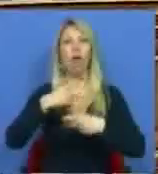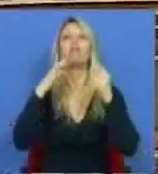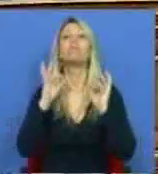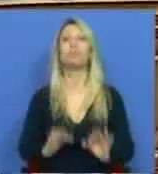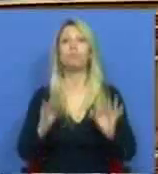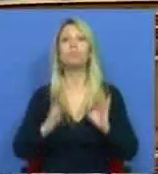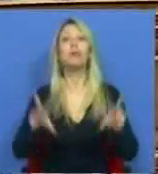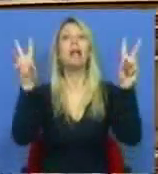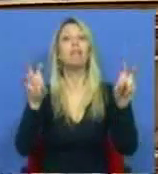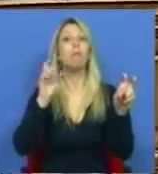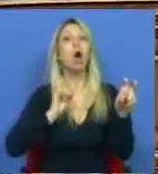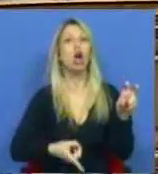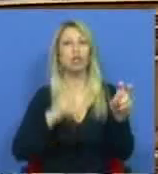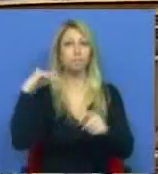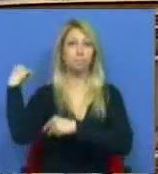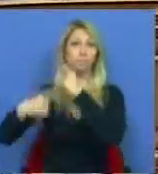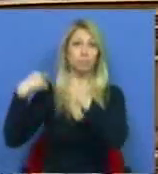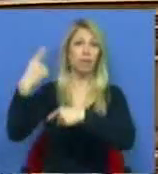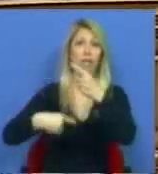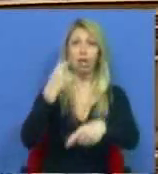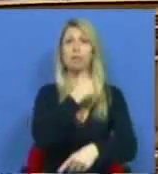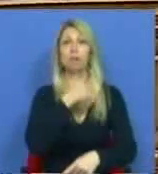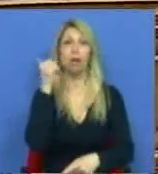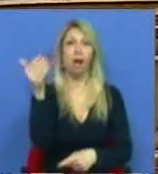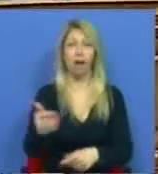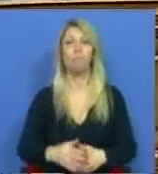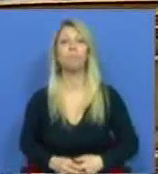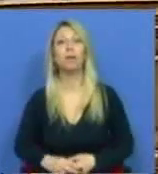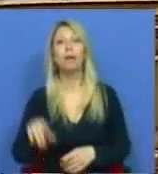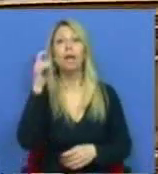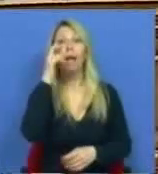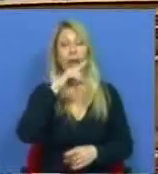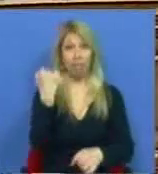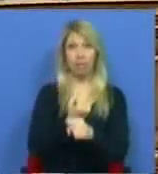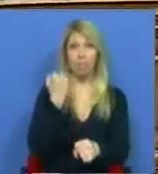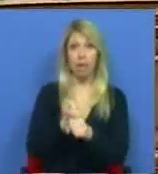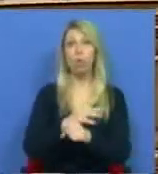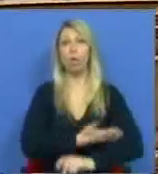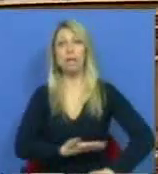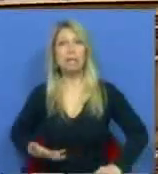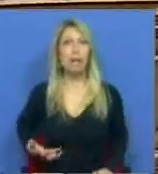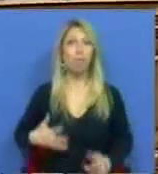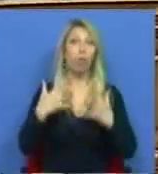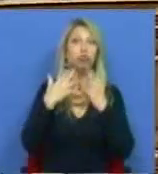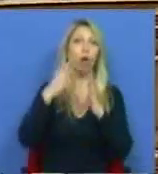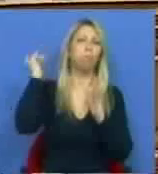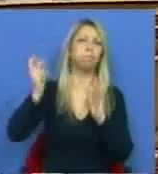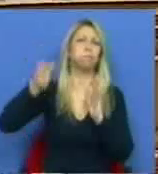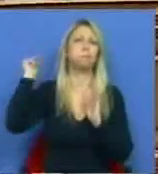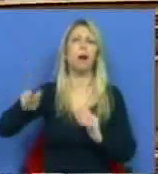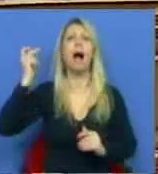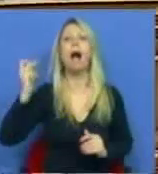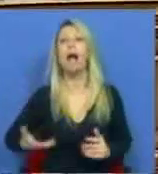como tema as gerações sacrificadas, aqueles trabalhadores que estão no desemprego estrutural há tantos anos